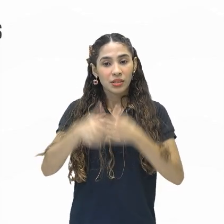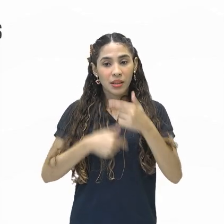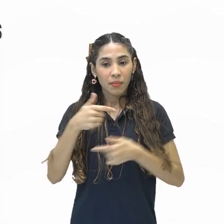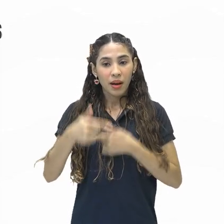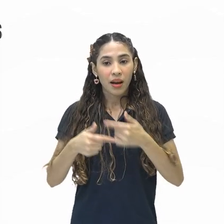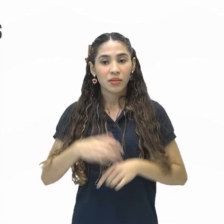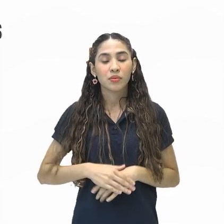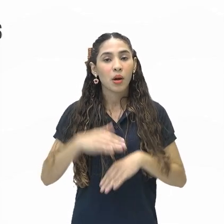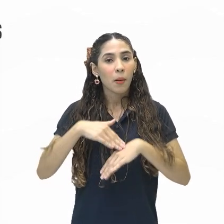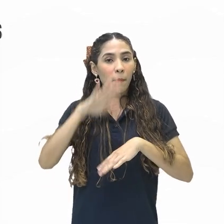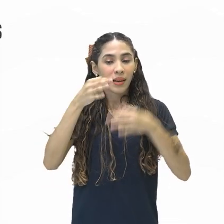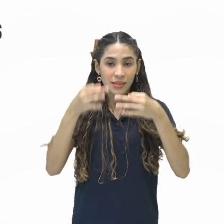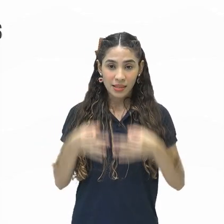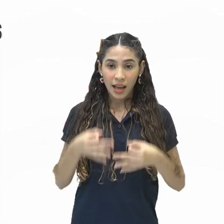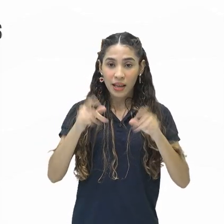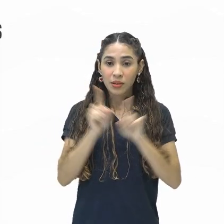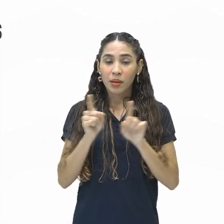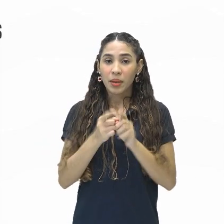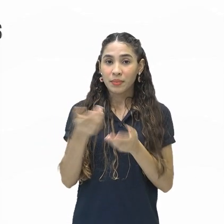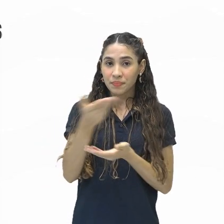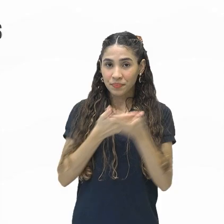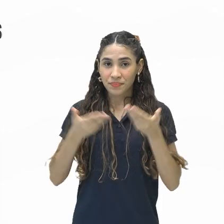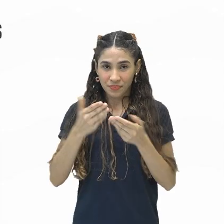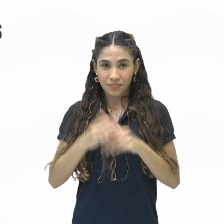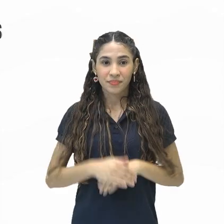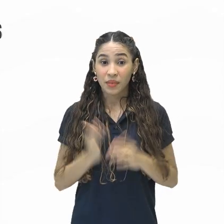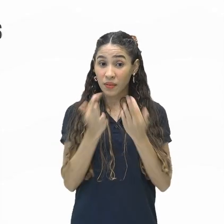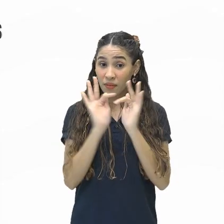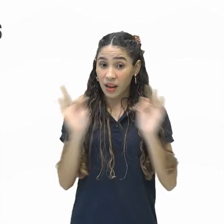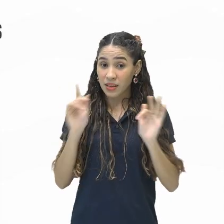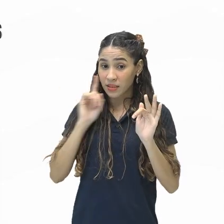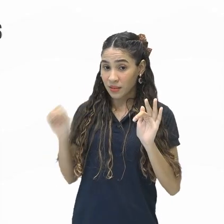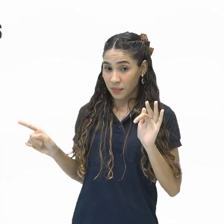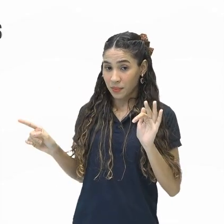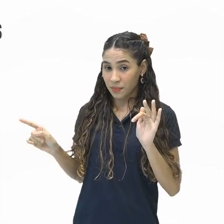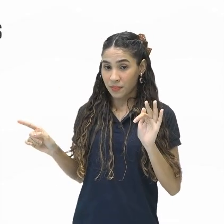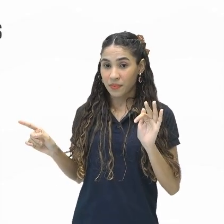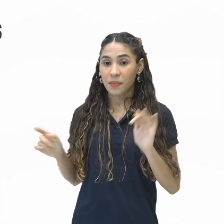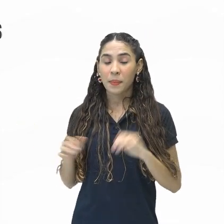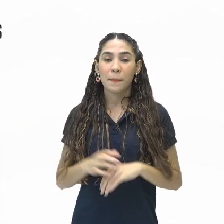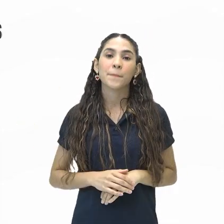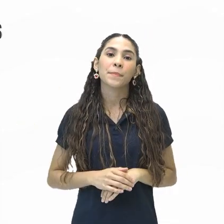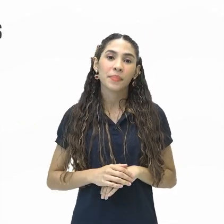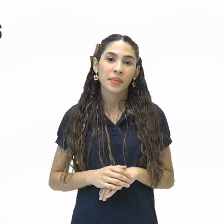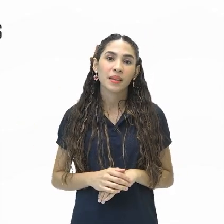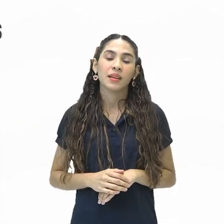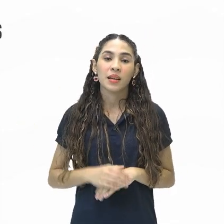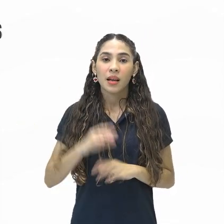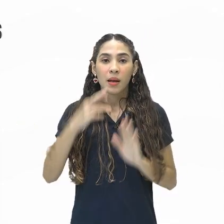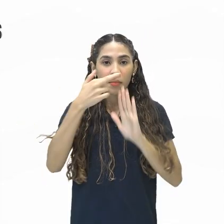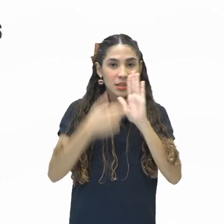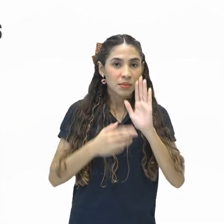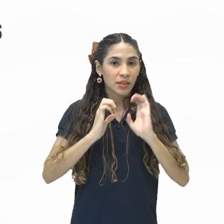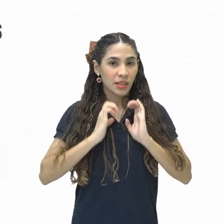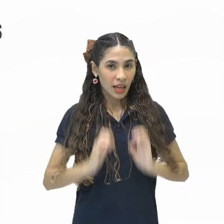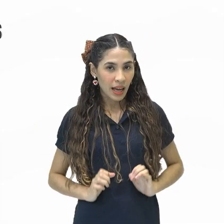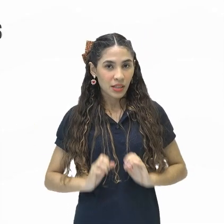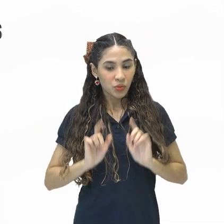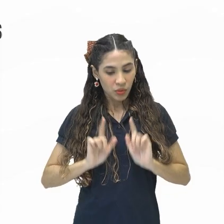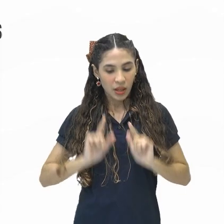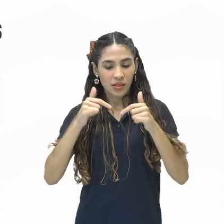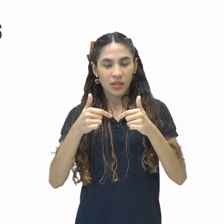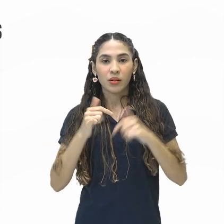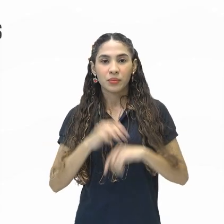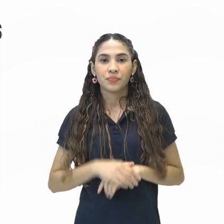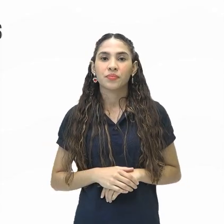trabalho mais justo e colaborativo. Olha só essa frase final aqui, né? Quando a gente fala de princípios éticos em suas